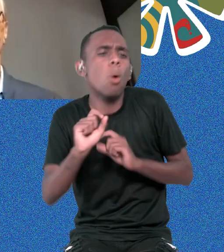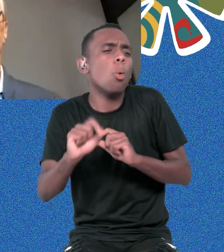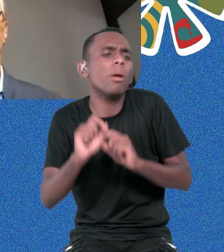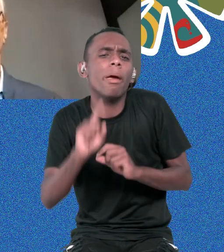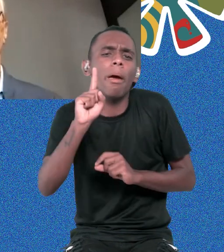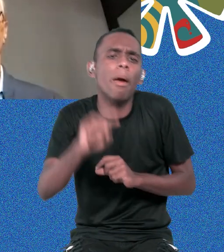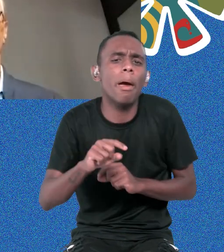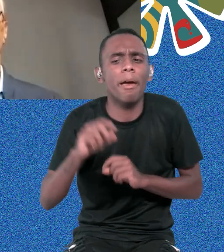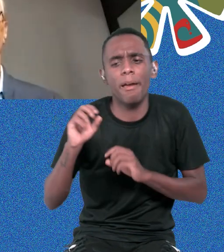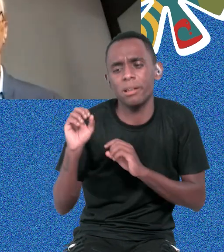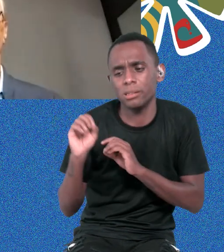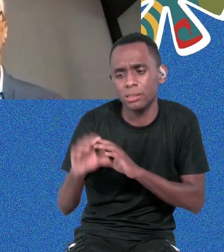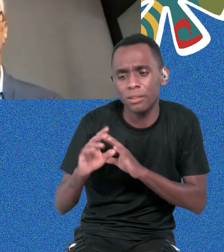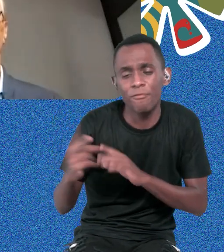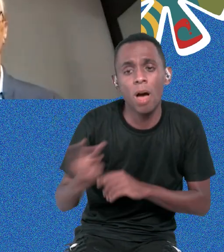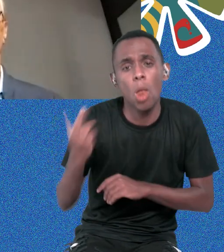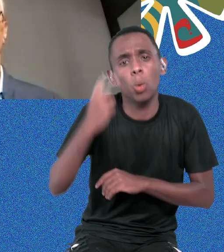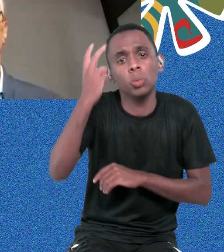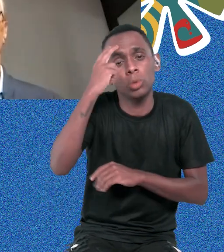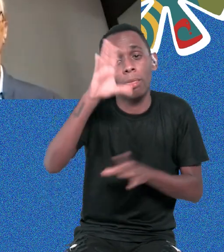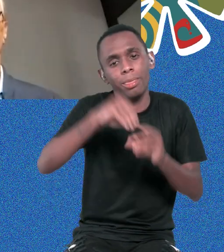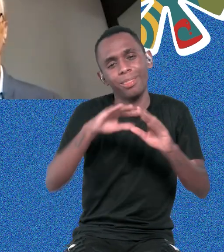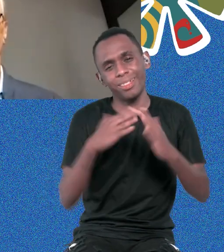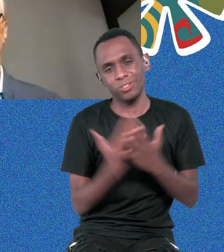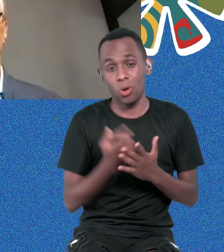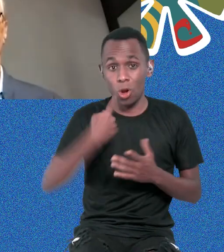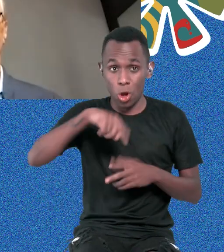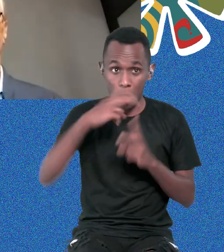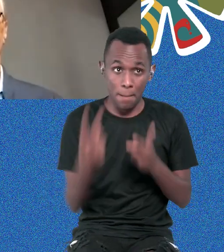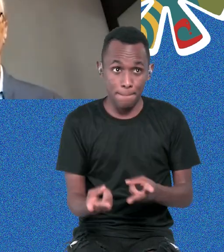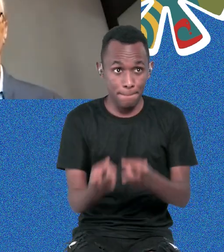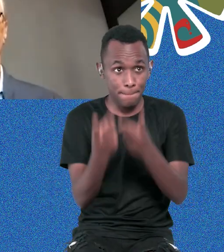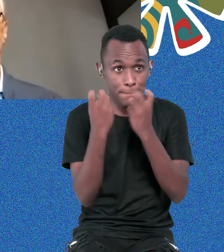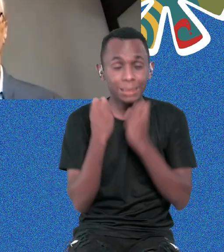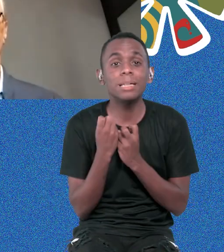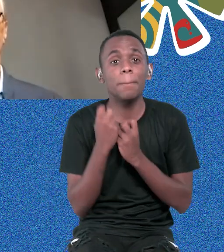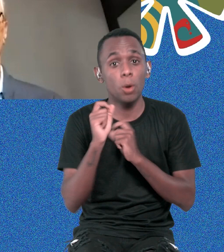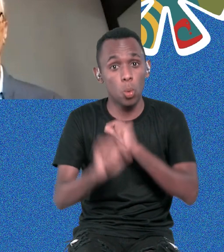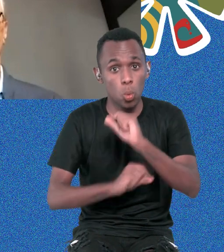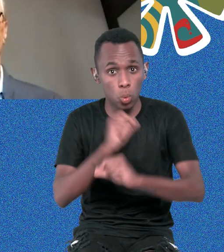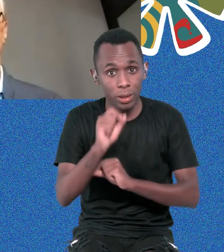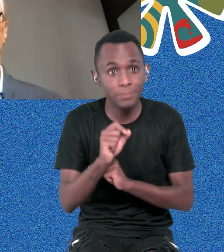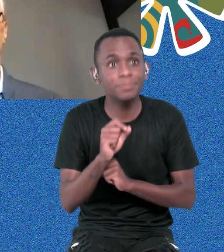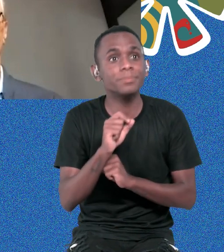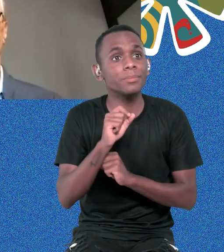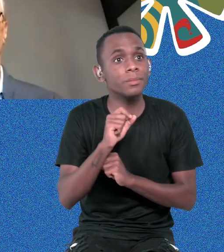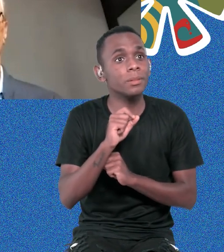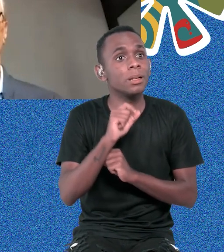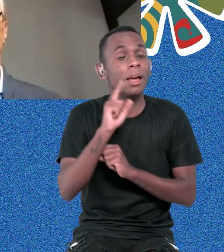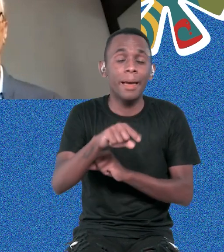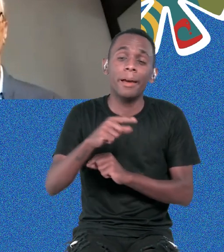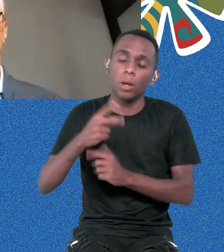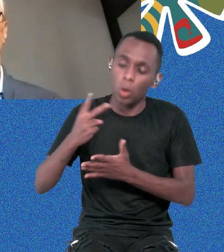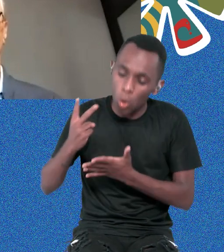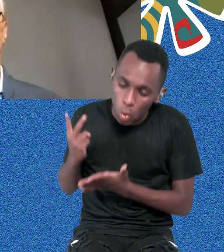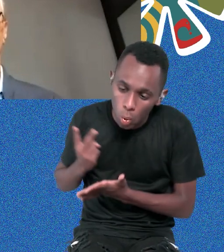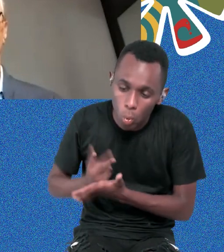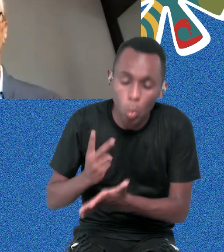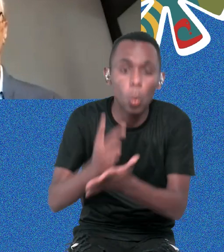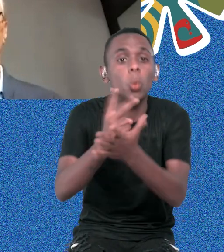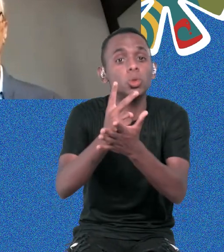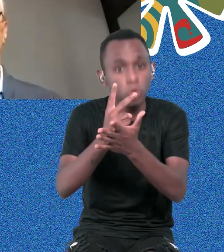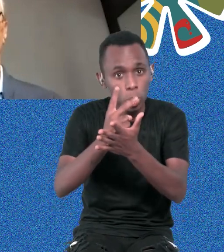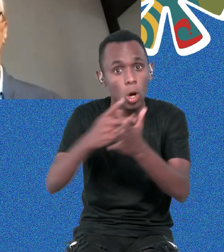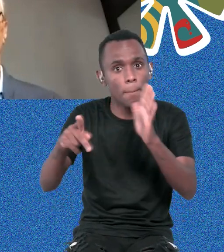o patrimônio cultural dentro das escolas. E a gente vê que essa lógica é uma lógica de